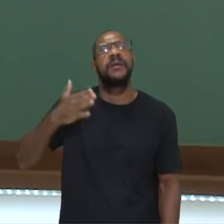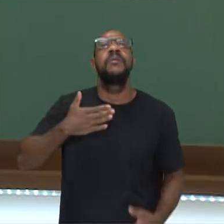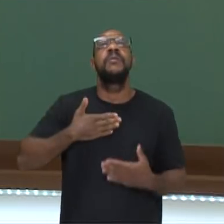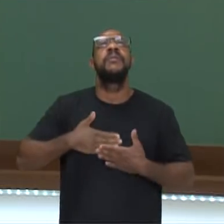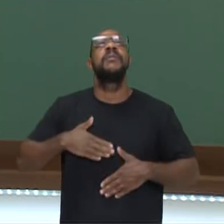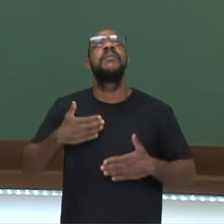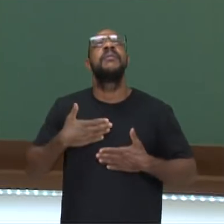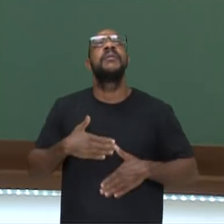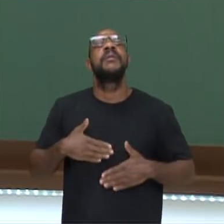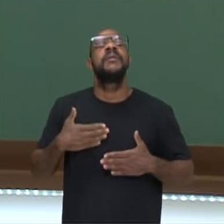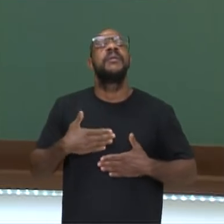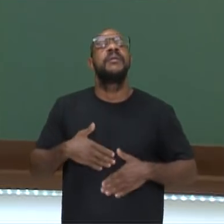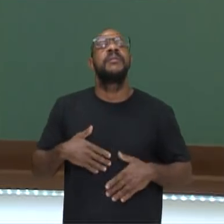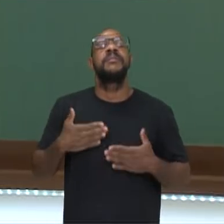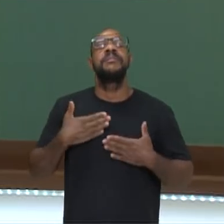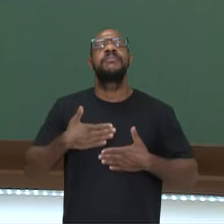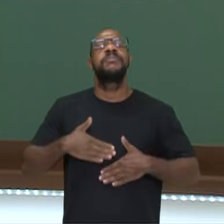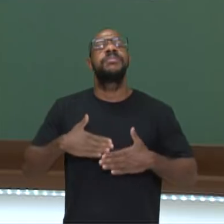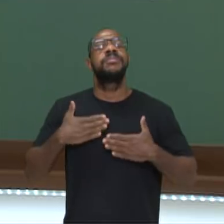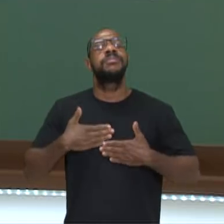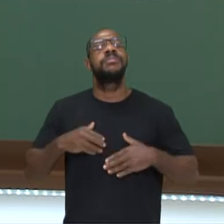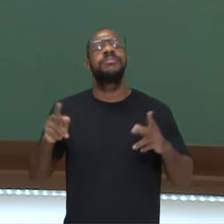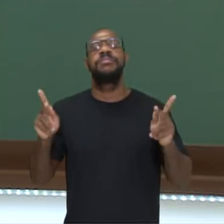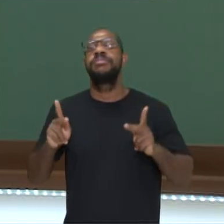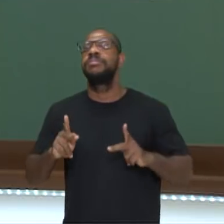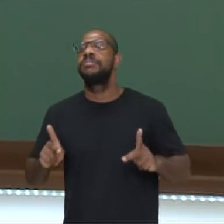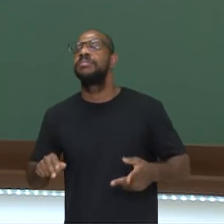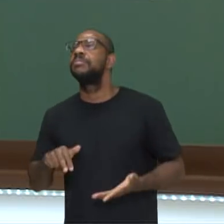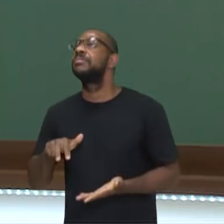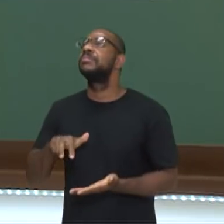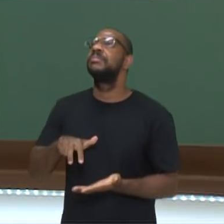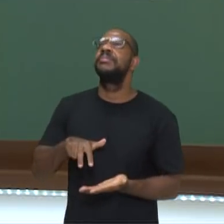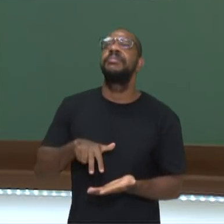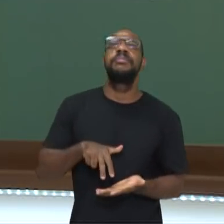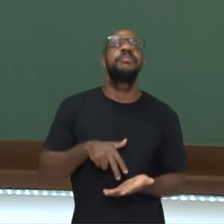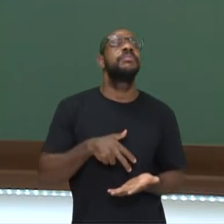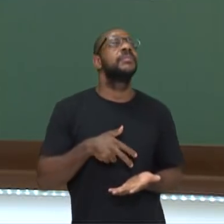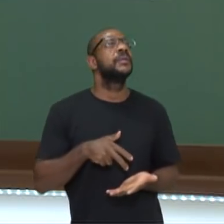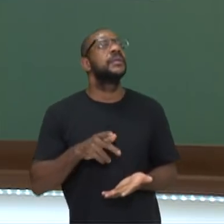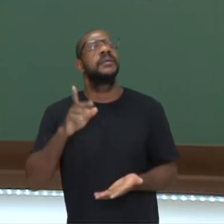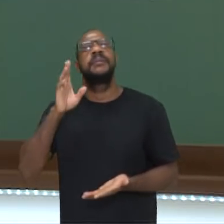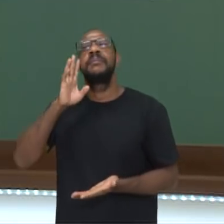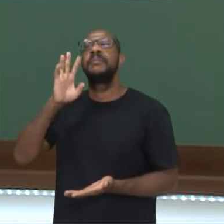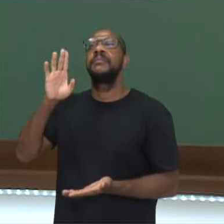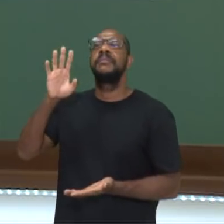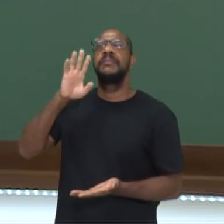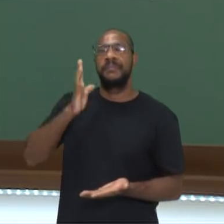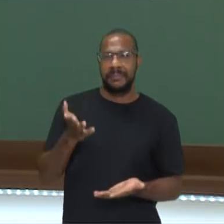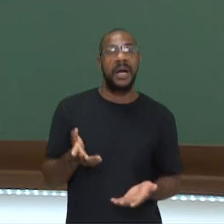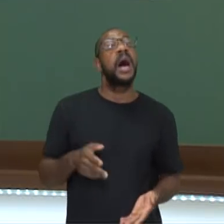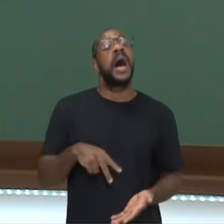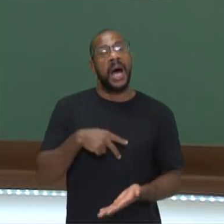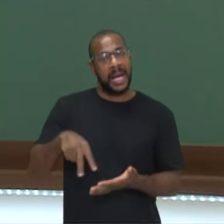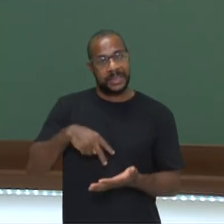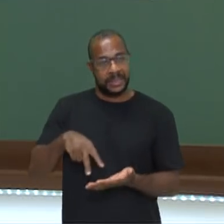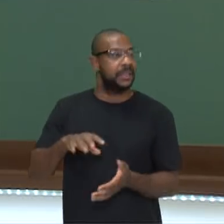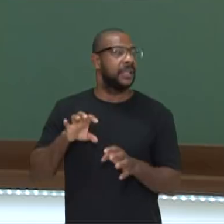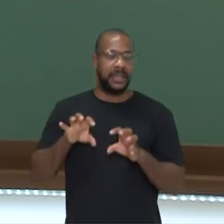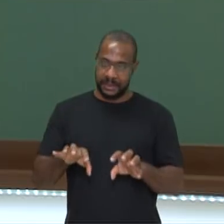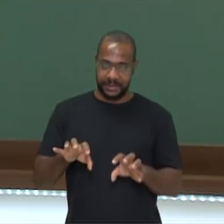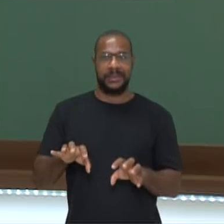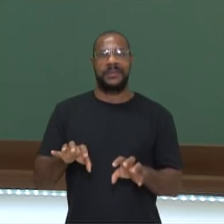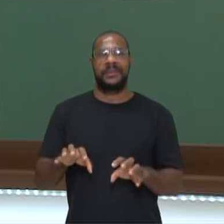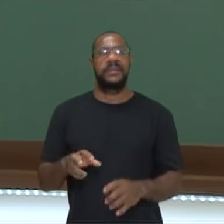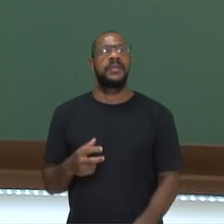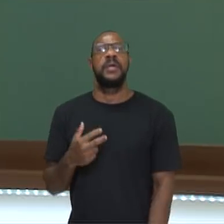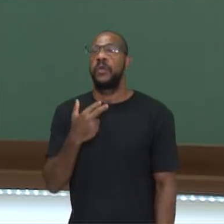Para tranquilizar a pessoa. Também a dança tem que ser nesse sentido, né? Não pode ser uma